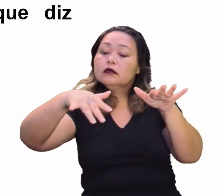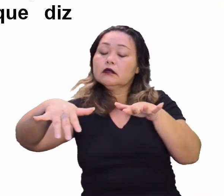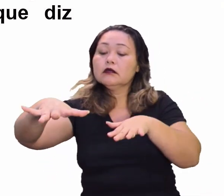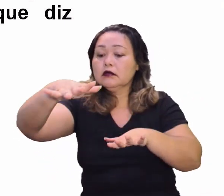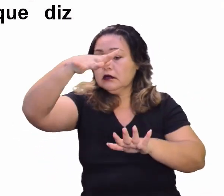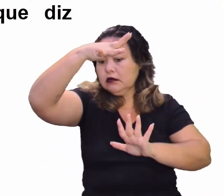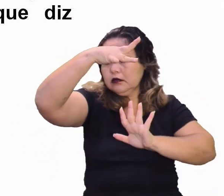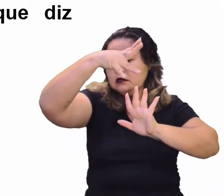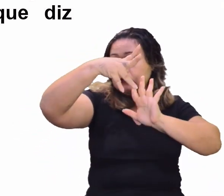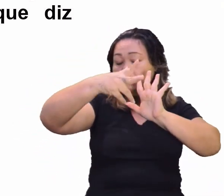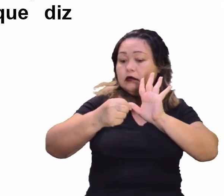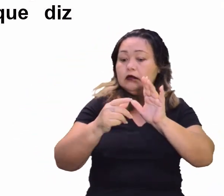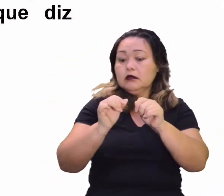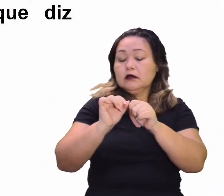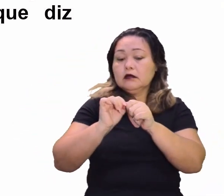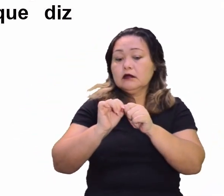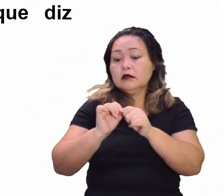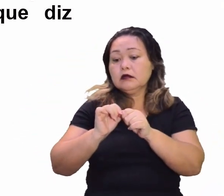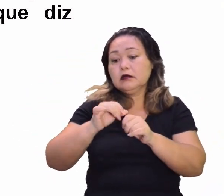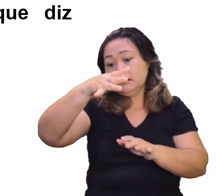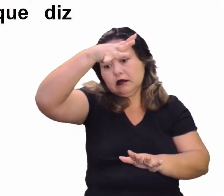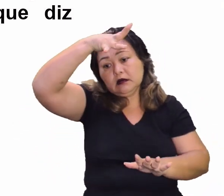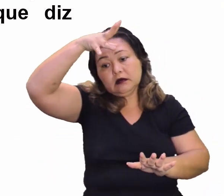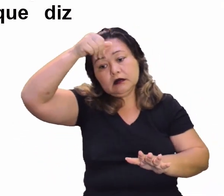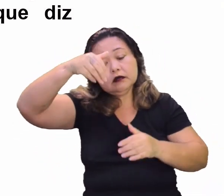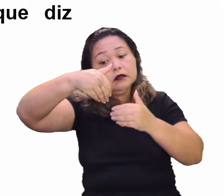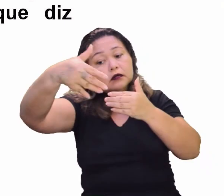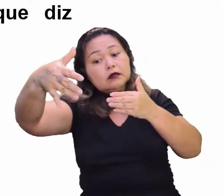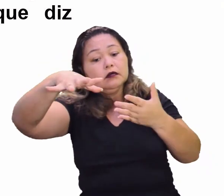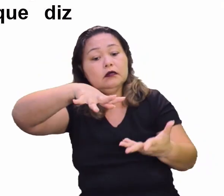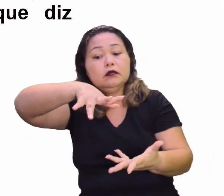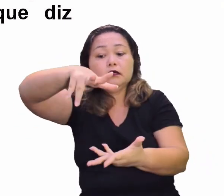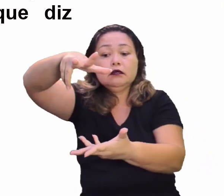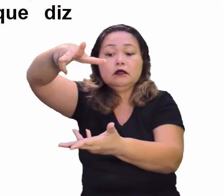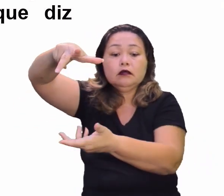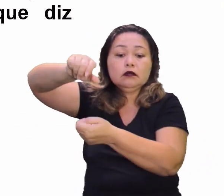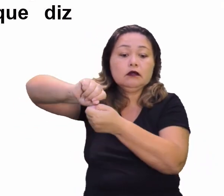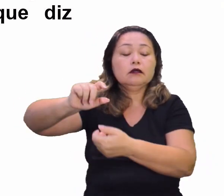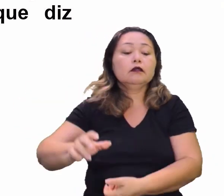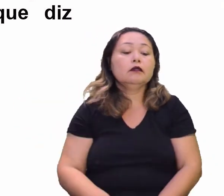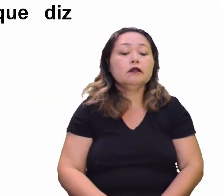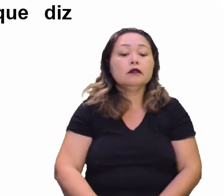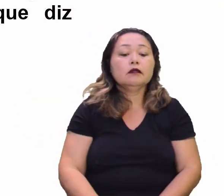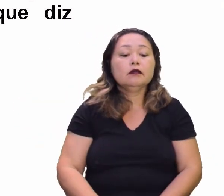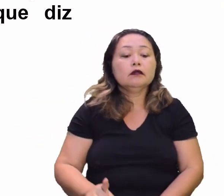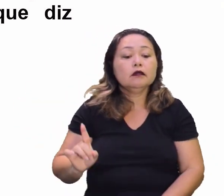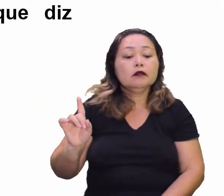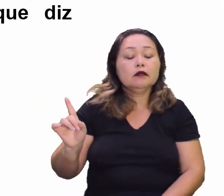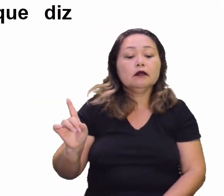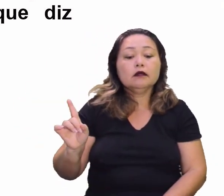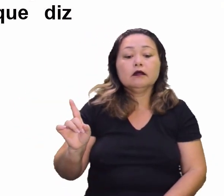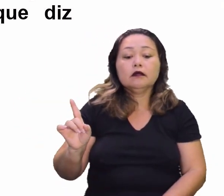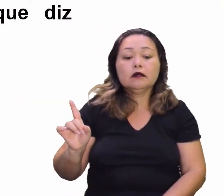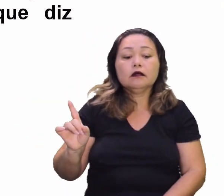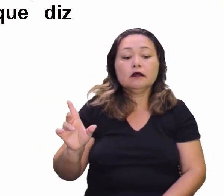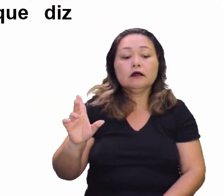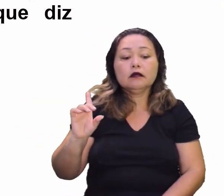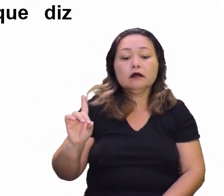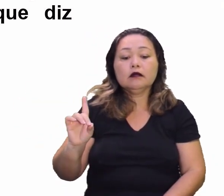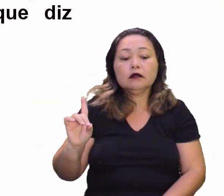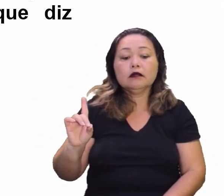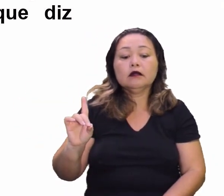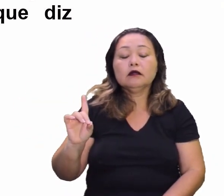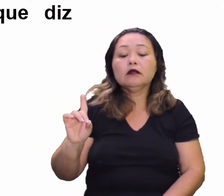Rio Amazonas, do Rio Amazonas para o mundo. Exatamente. Beleza? E aqui, quando está falando a D,